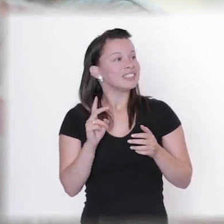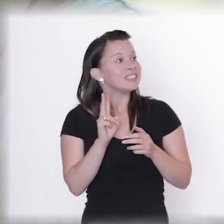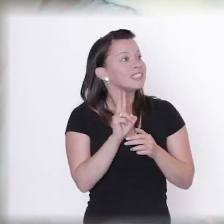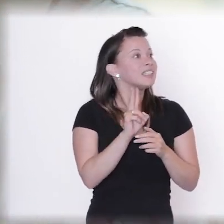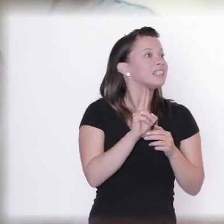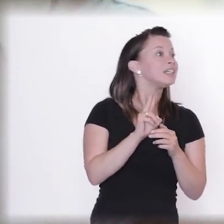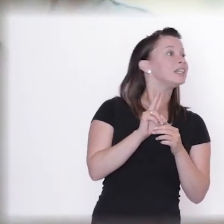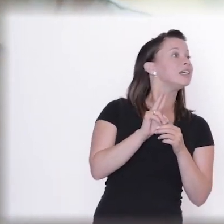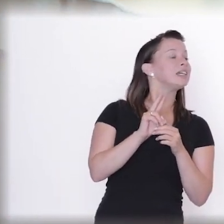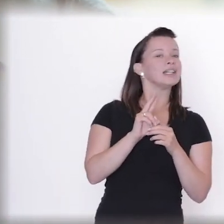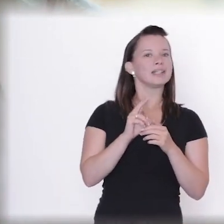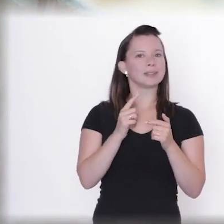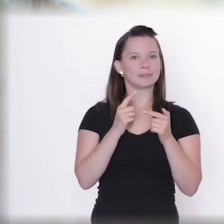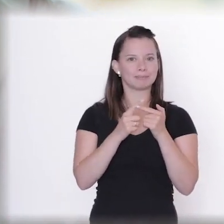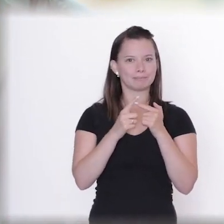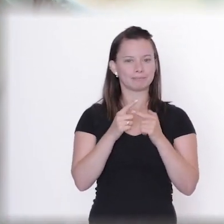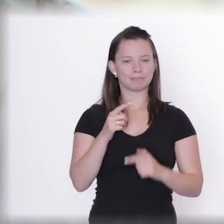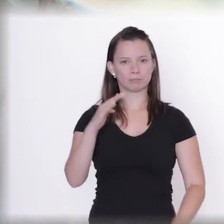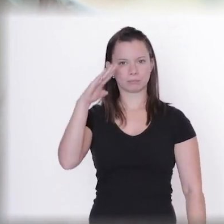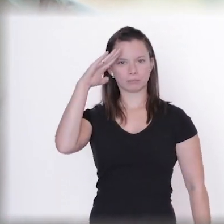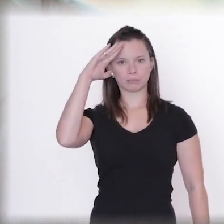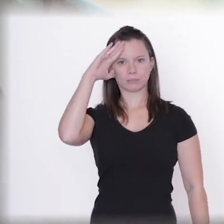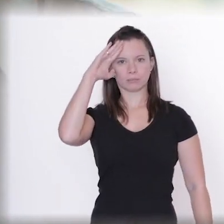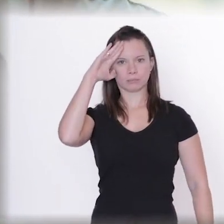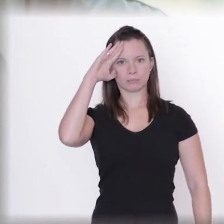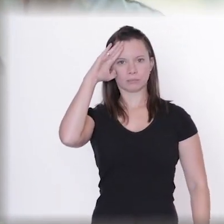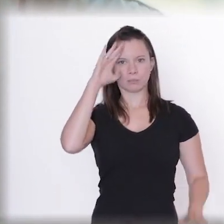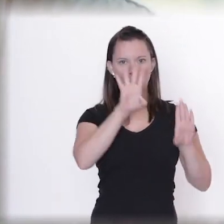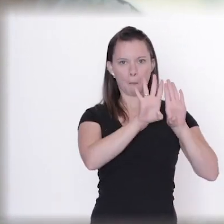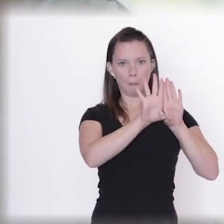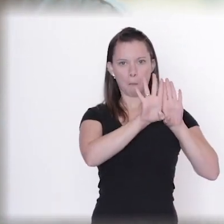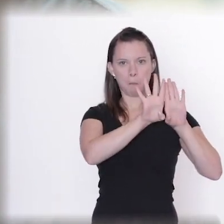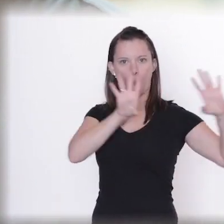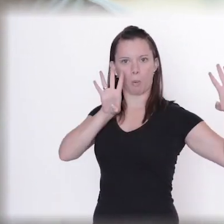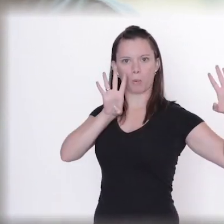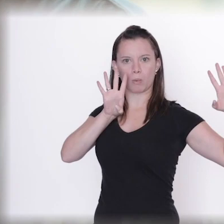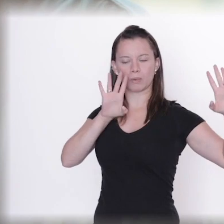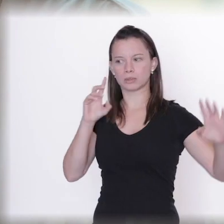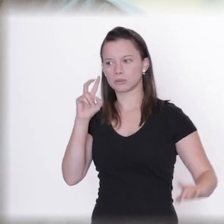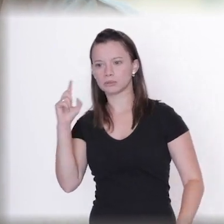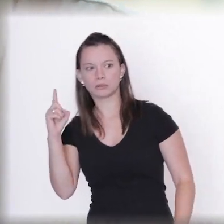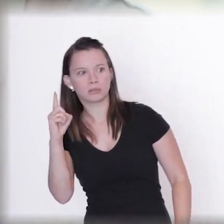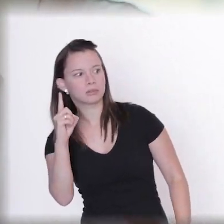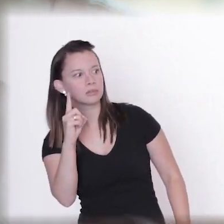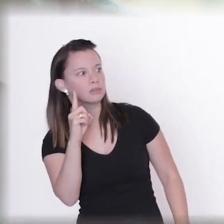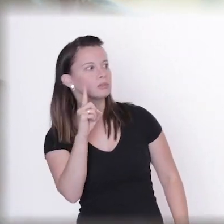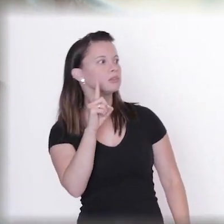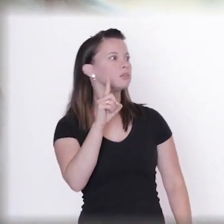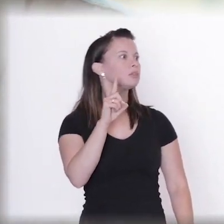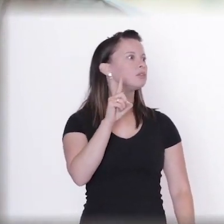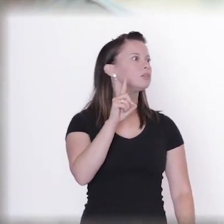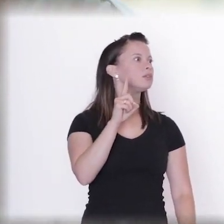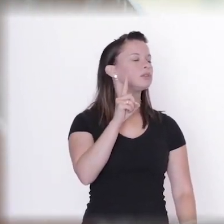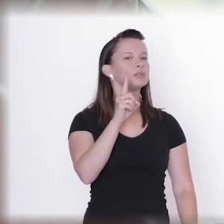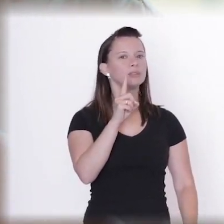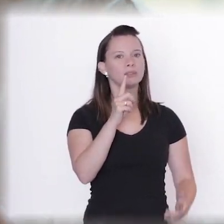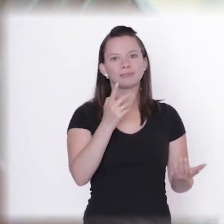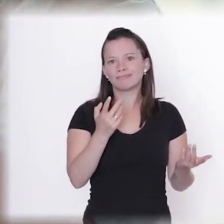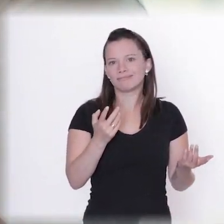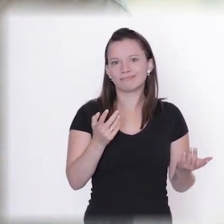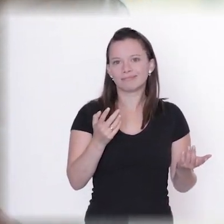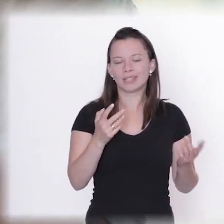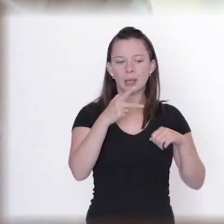o exército, porque não podia passar na área de segurança e tal. E quem estava dentro do estádio era a elite brasileira. E a elite estrangeira que